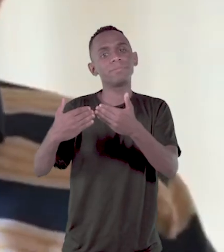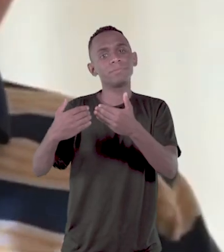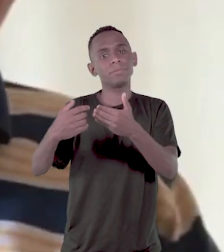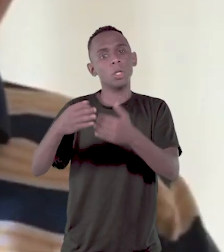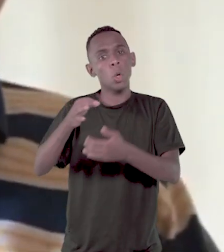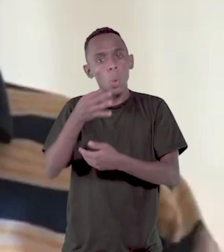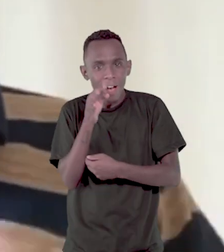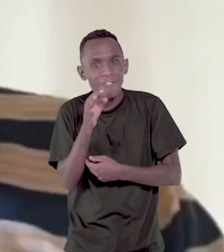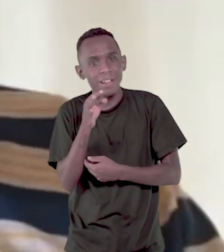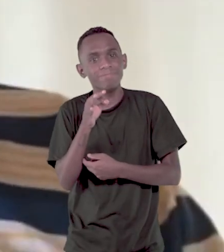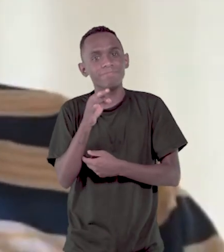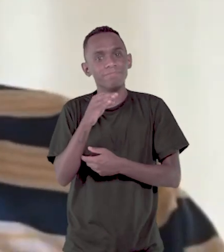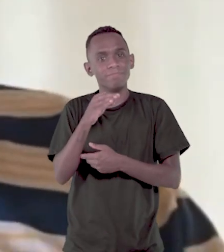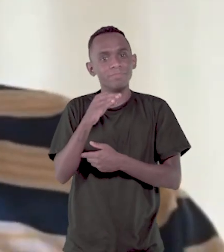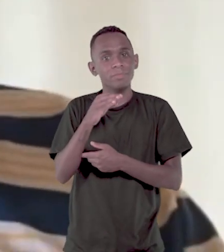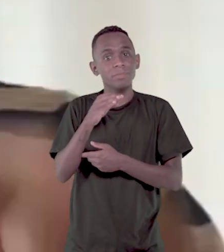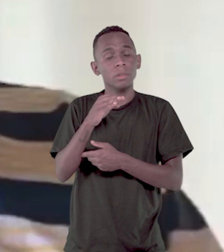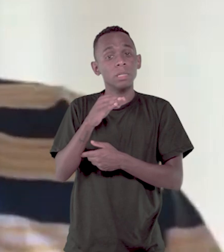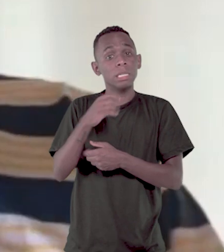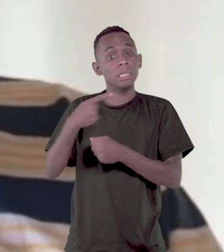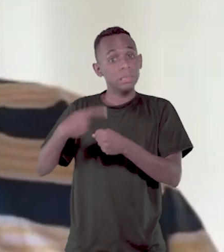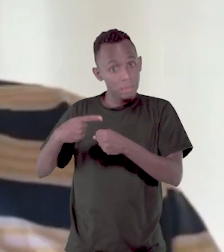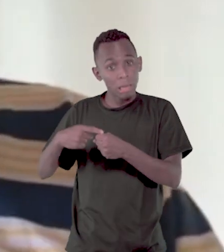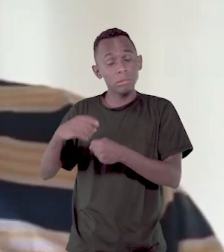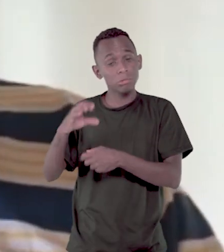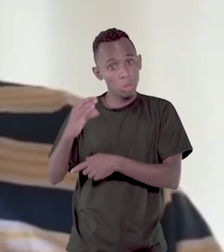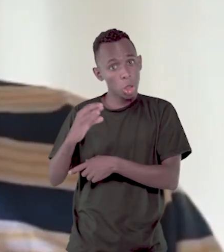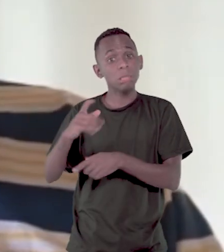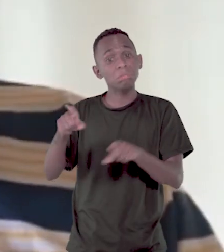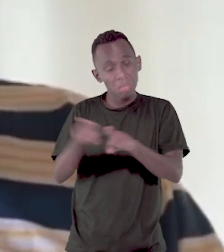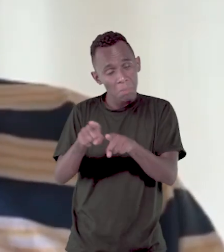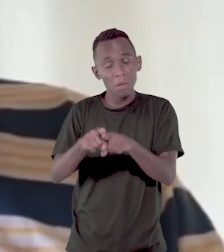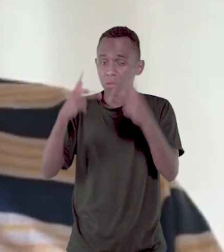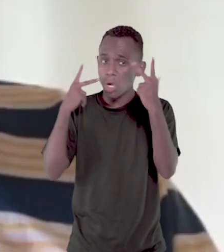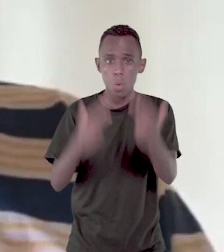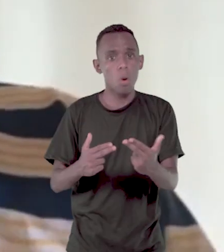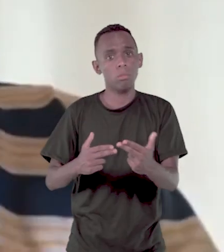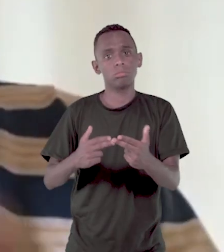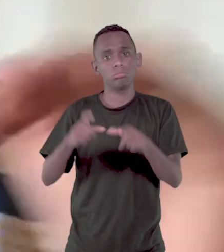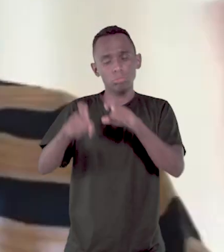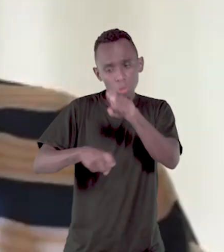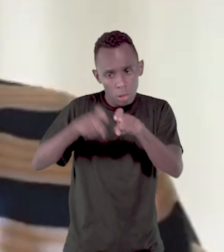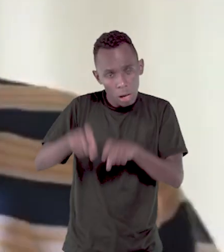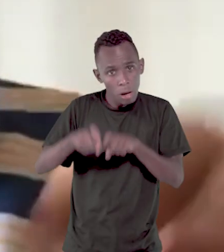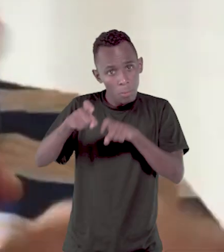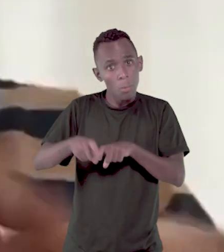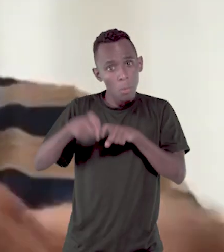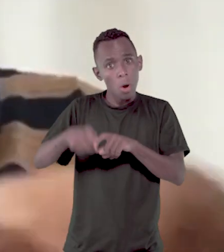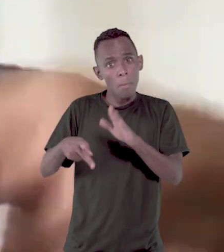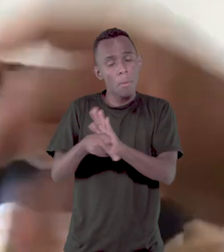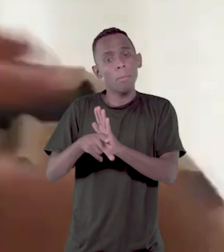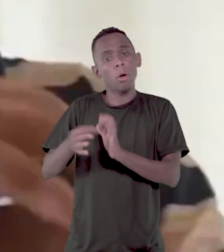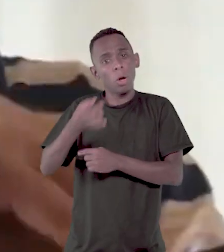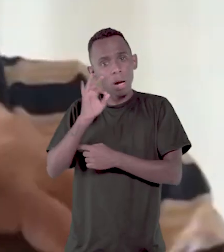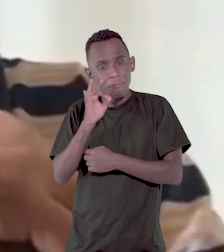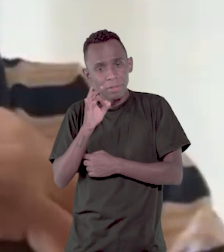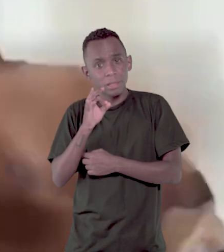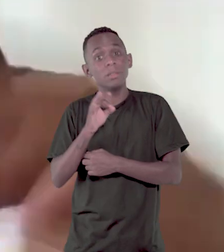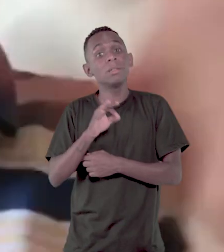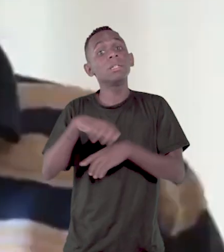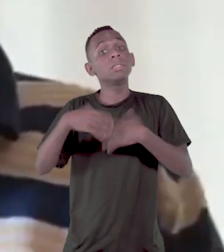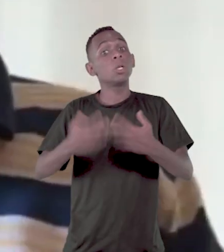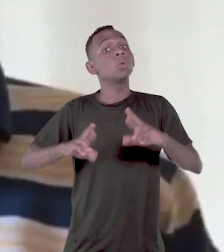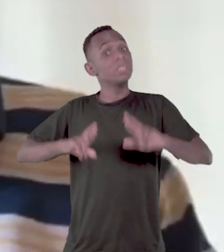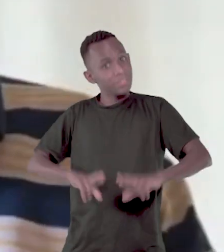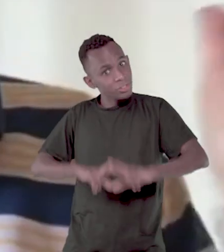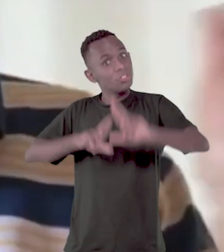né? Cafeicultura. Cataguases era uma cidade industrial, o que diferencia, o que dá uma